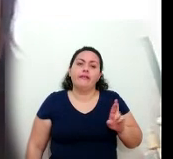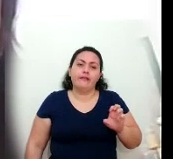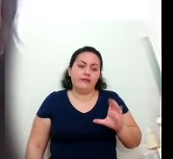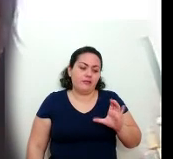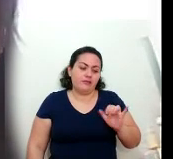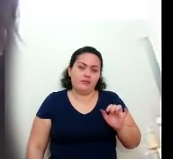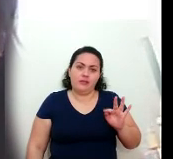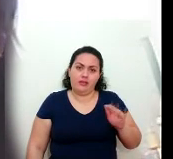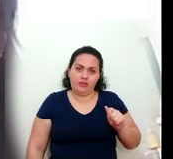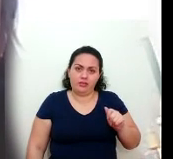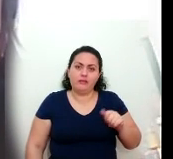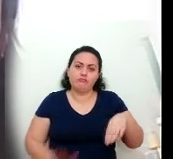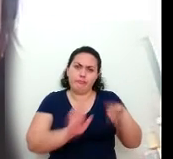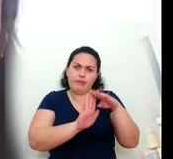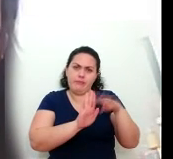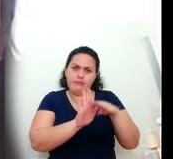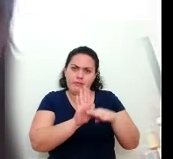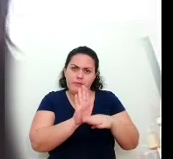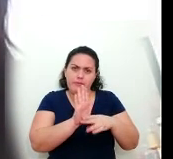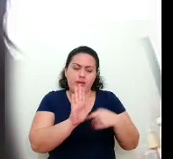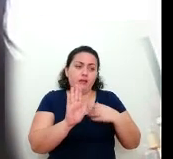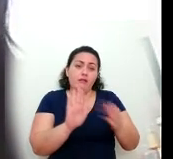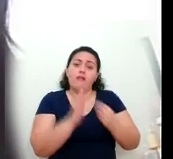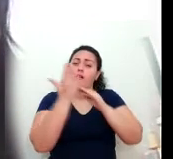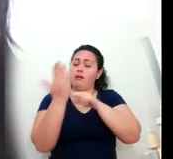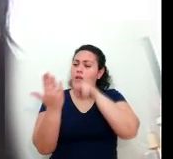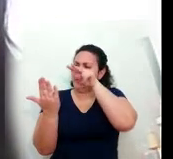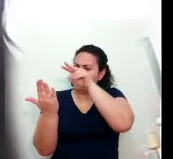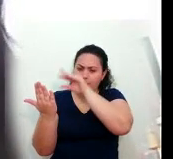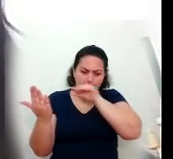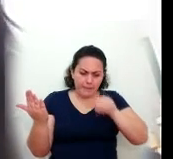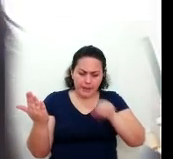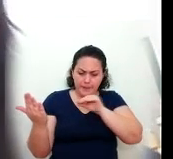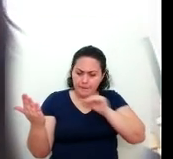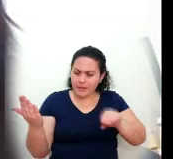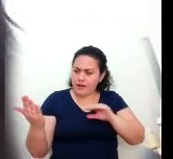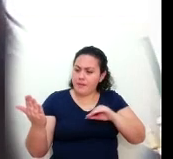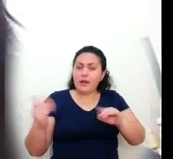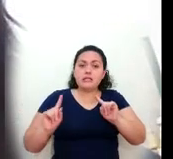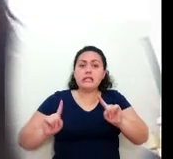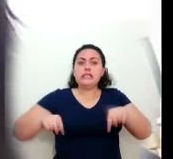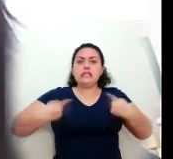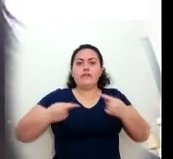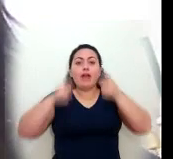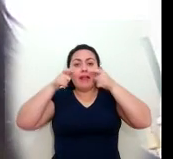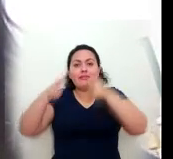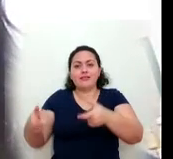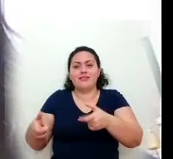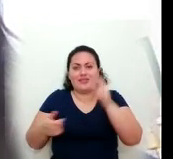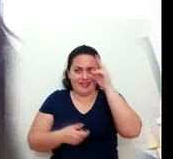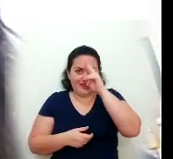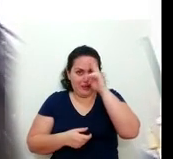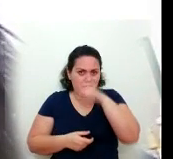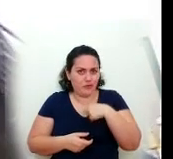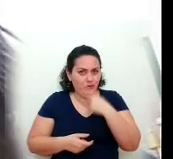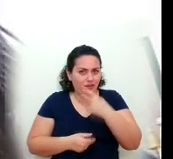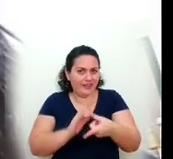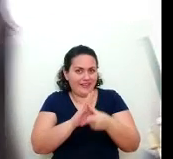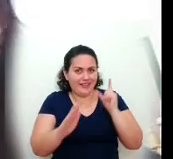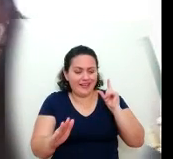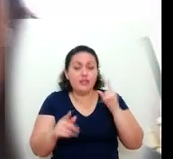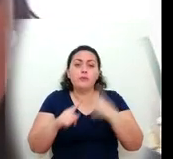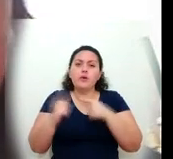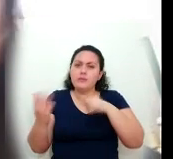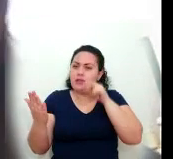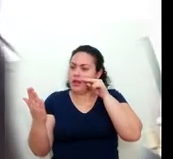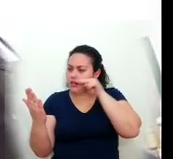uma receita, ele já vai nos desafiar um pouco dessa atenção plena que eu falava no início, né? Que a gente tem ali, né?